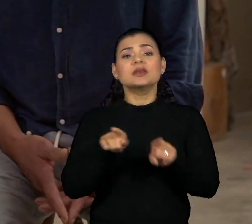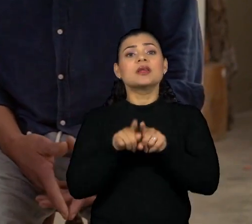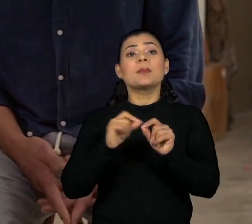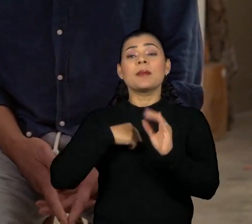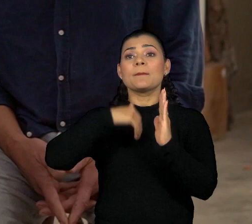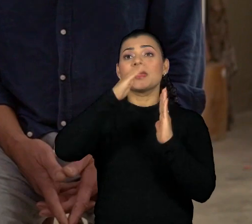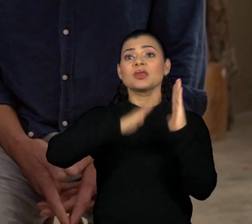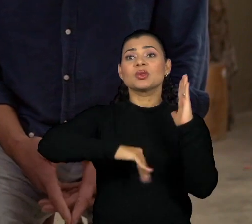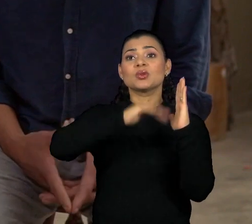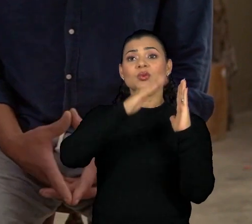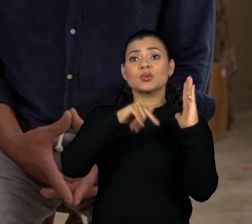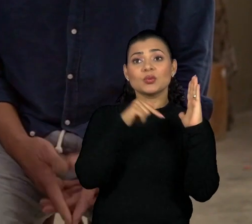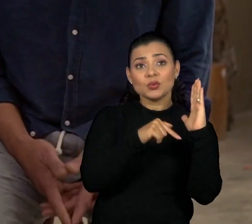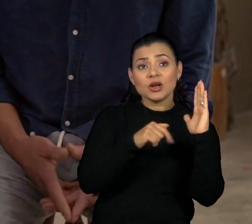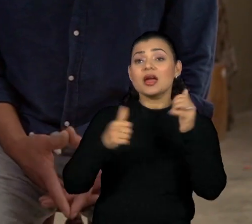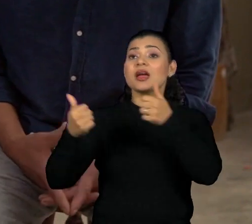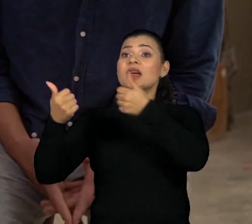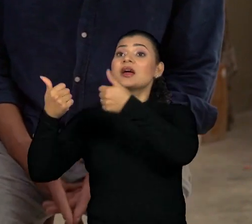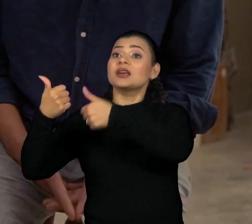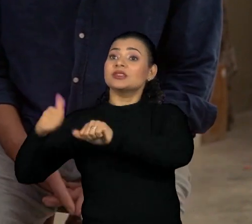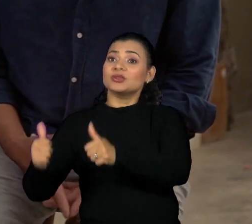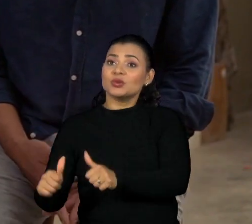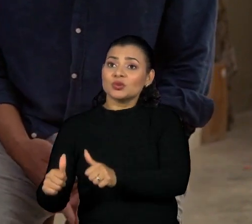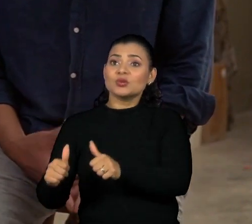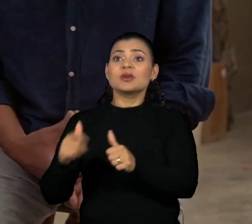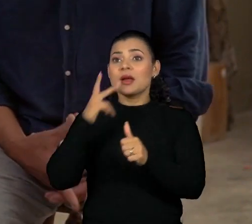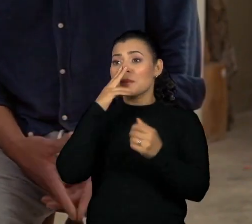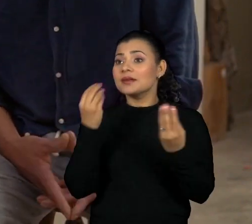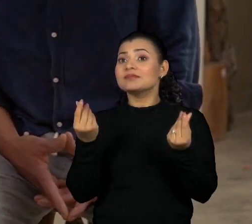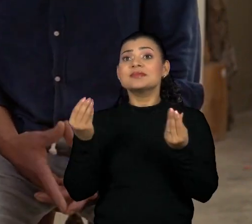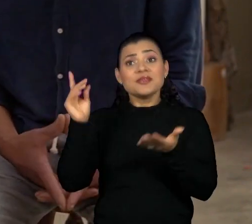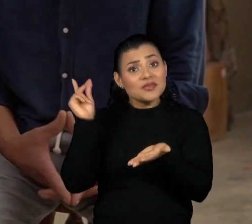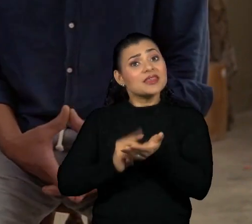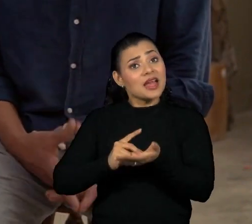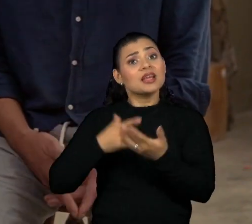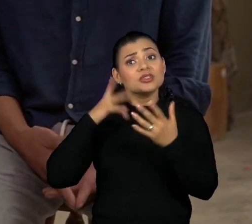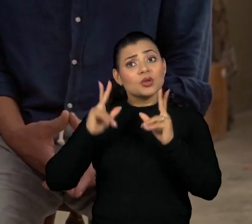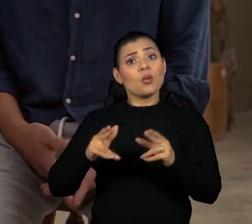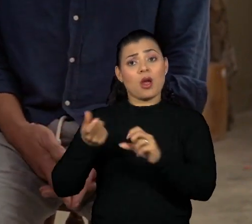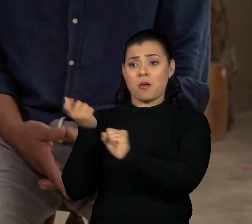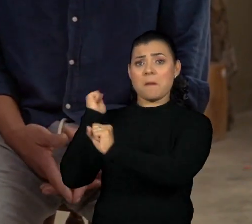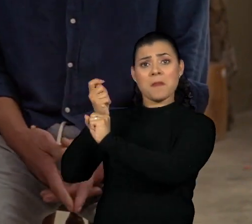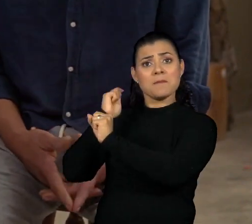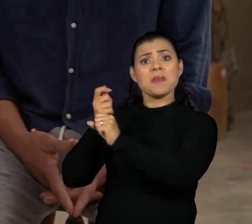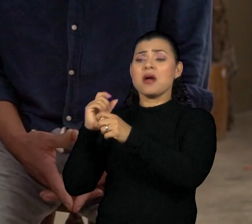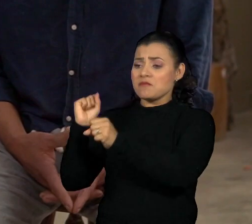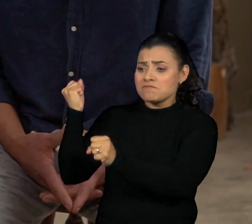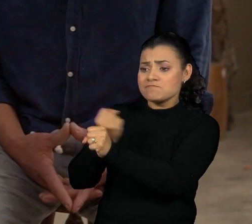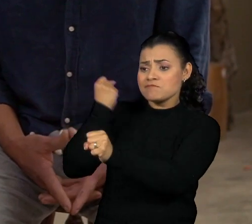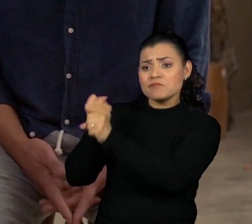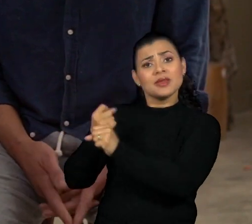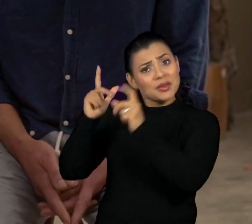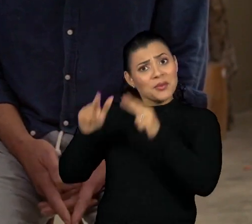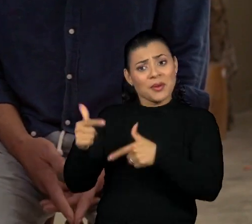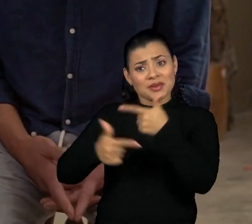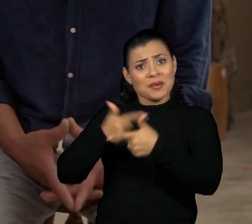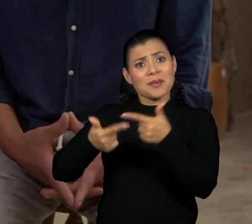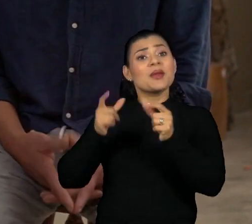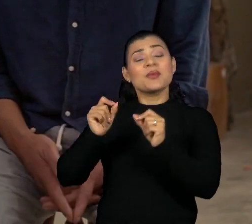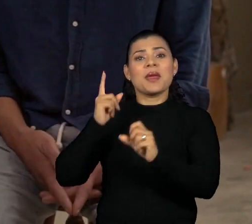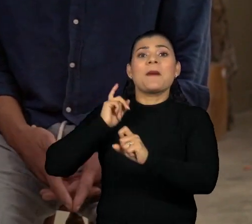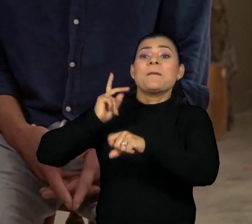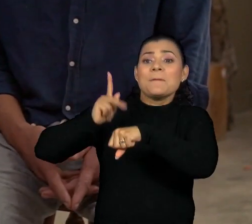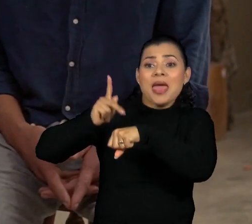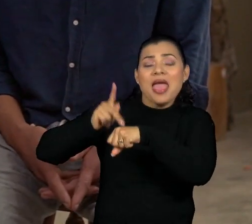pintura era mental e a escultura era braçal, era coisa de pedreiro. E é de pedreiro mesmo, e eu faço questão de dizer que você trabalha com pedra. E os